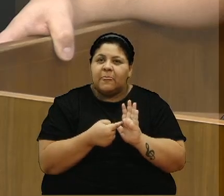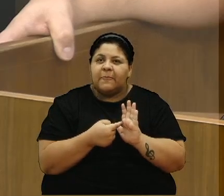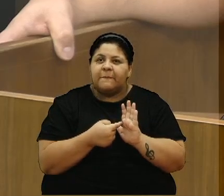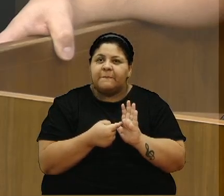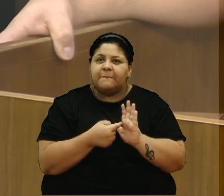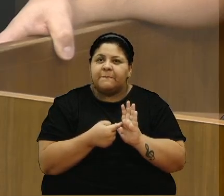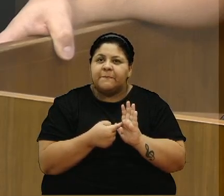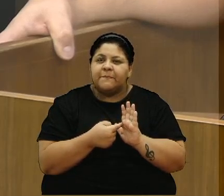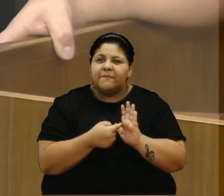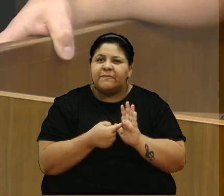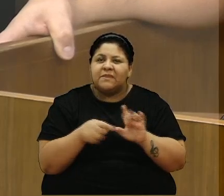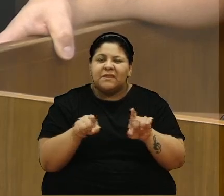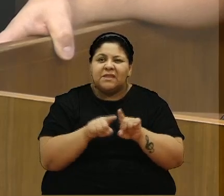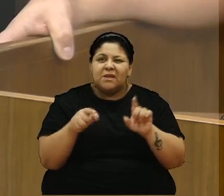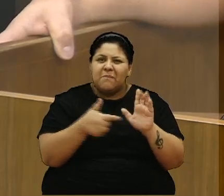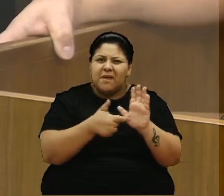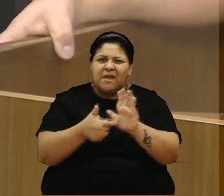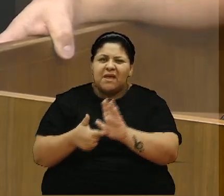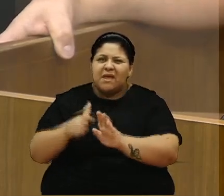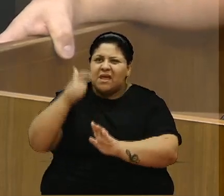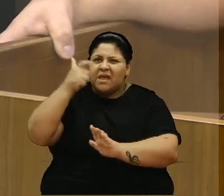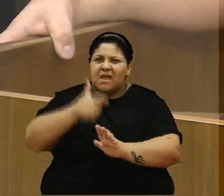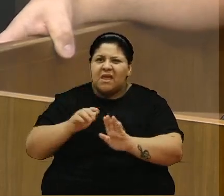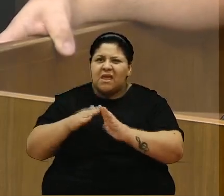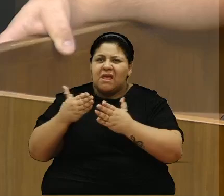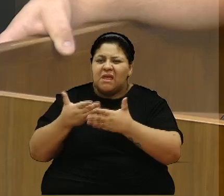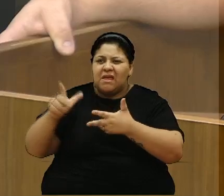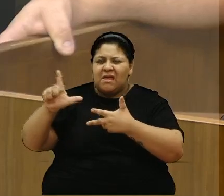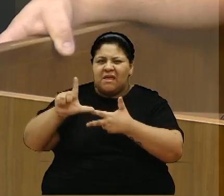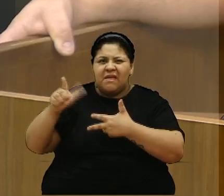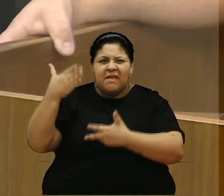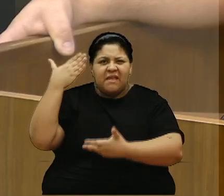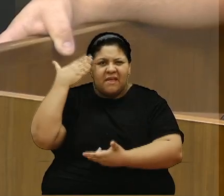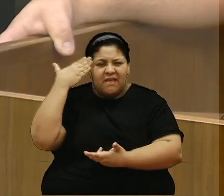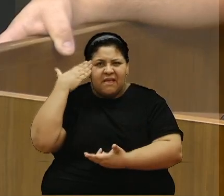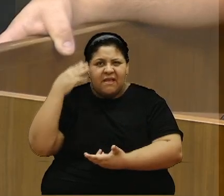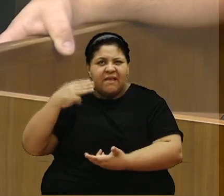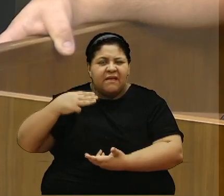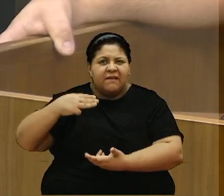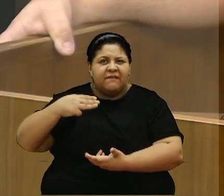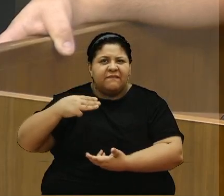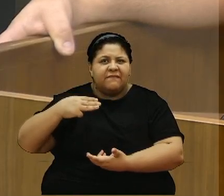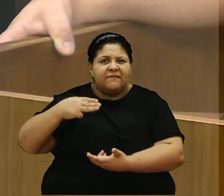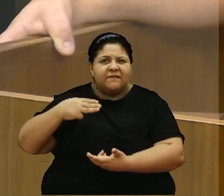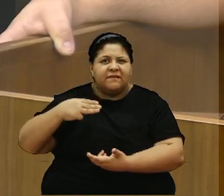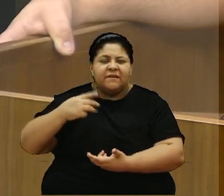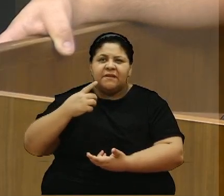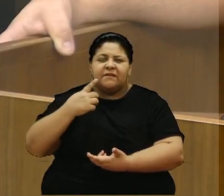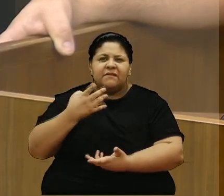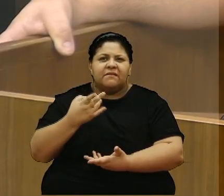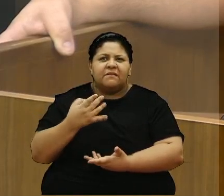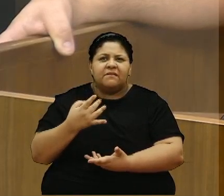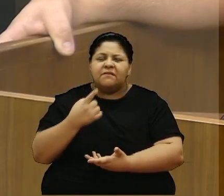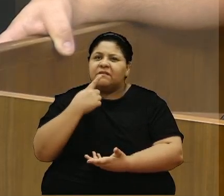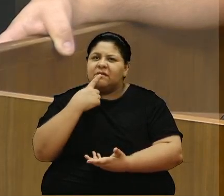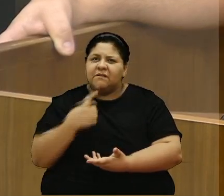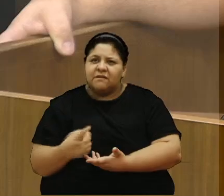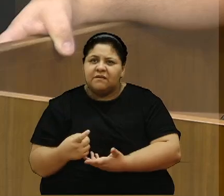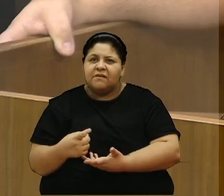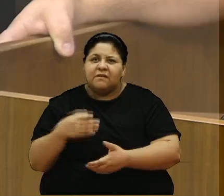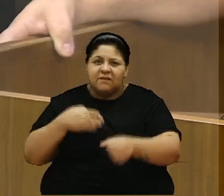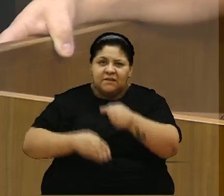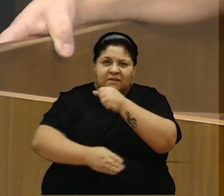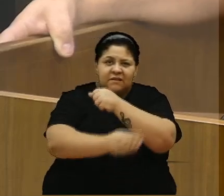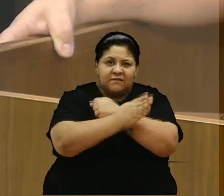e de a gente promover esse debate. Aqui a Escola Legislativa, eu sei que a Marisol, a Rose Frigerio está viajando,